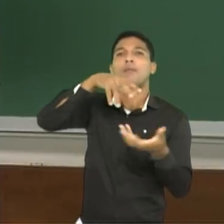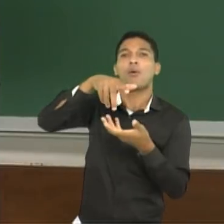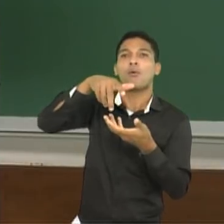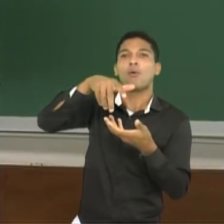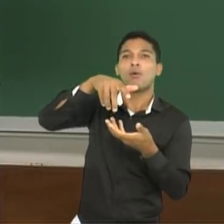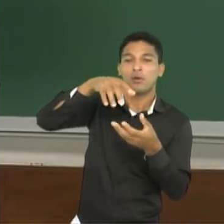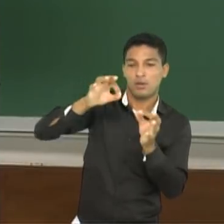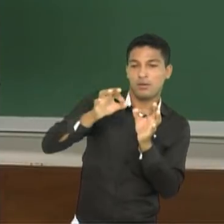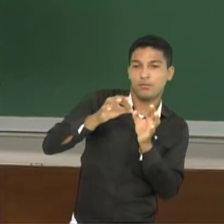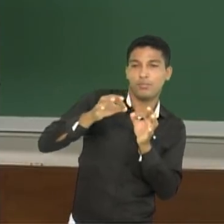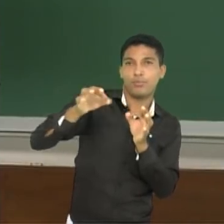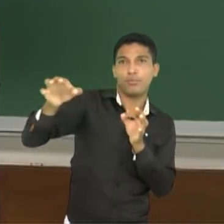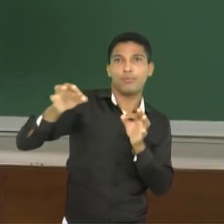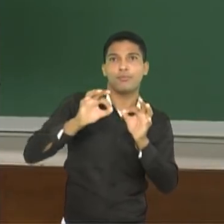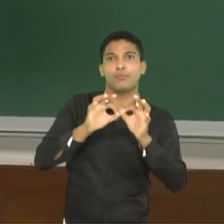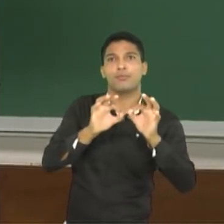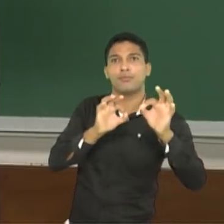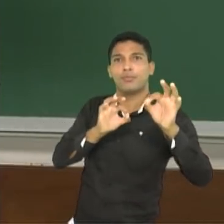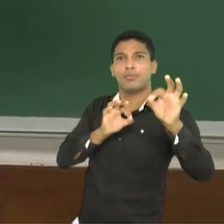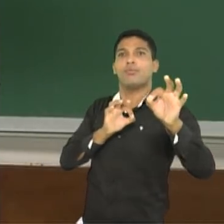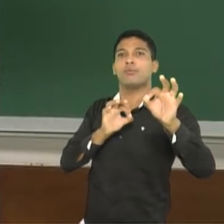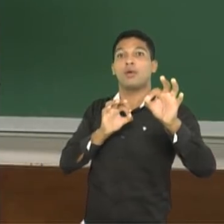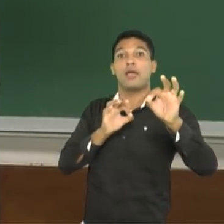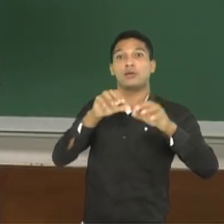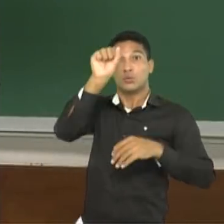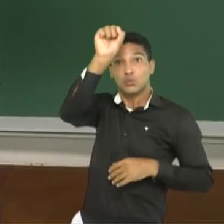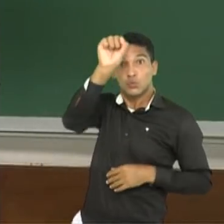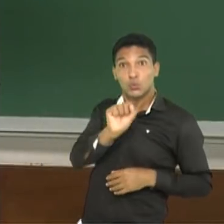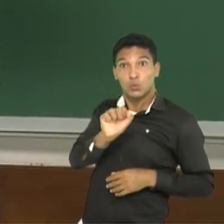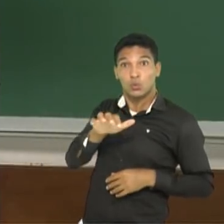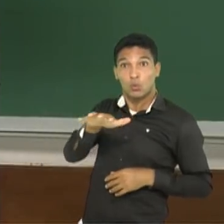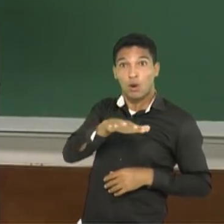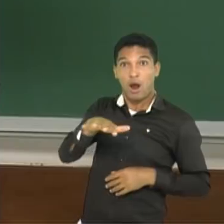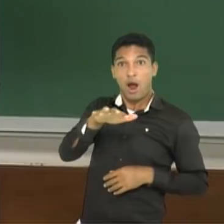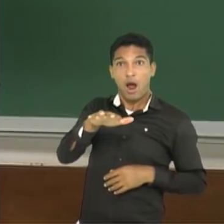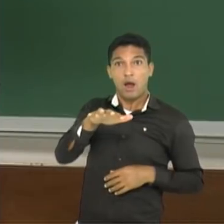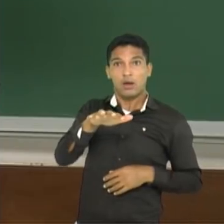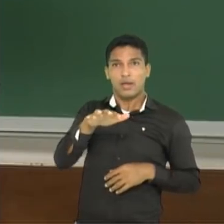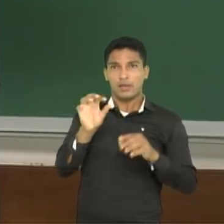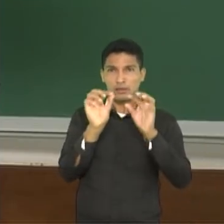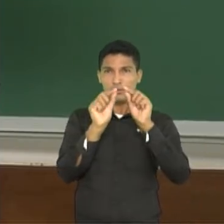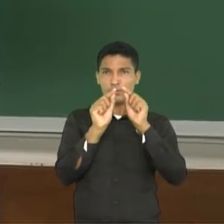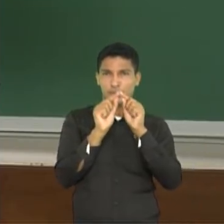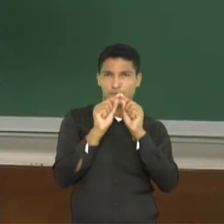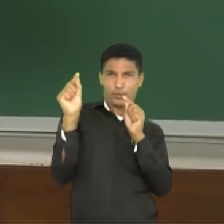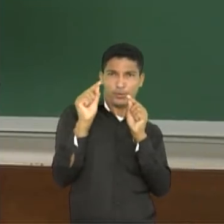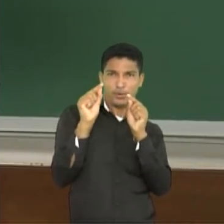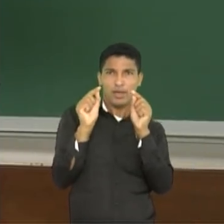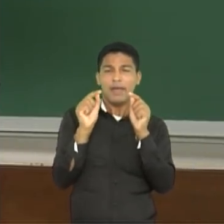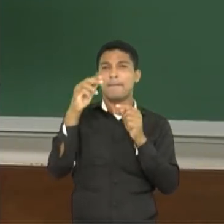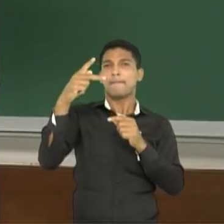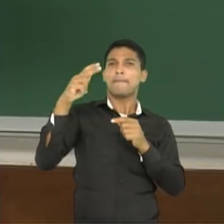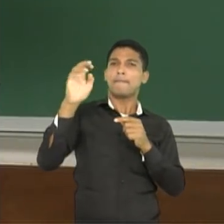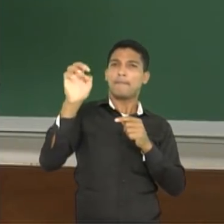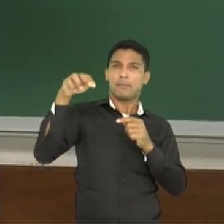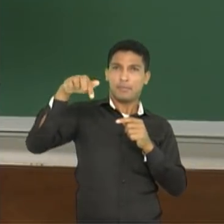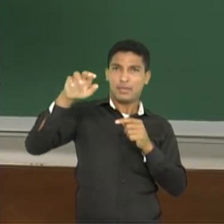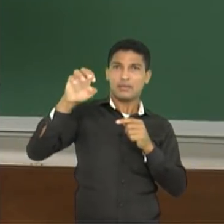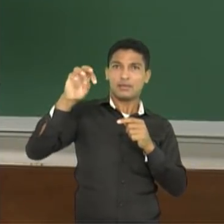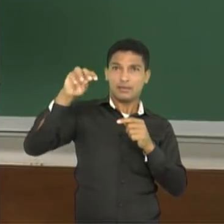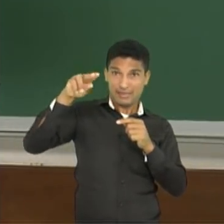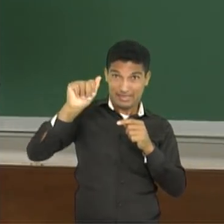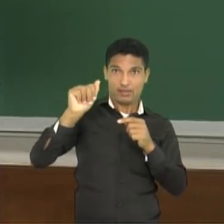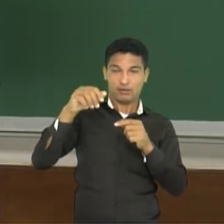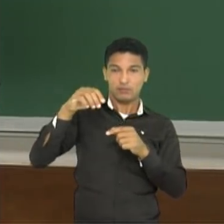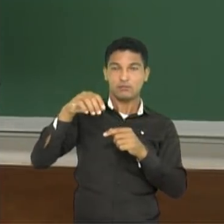pequenas dentro do território, então ela é uma região geograficamente pequena, se eu considerar a questão de extensão